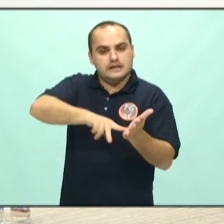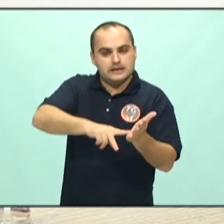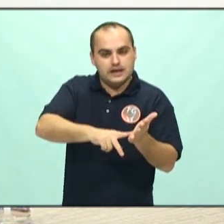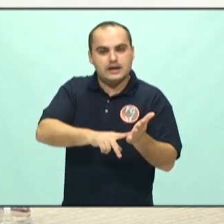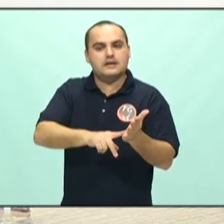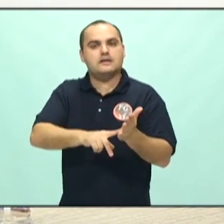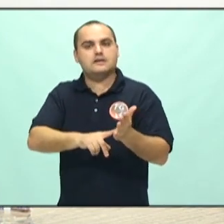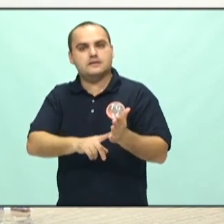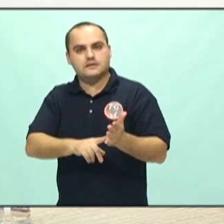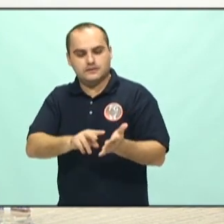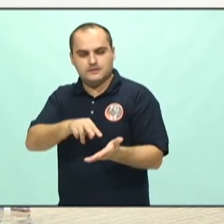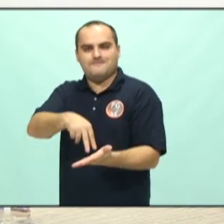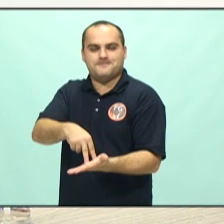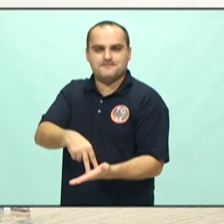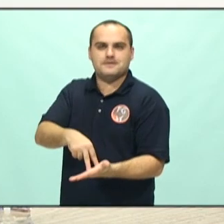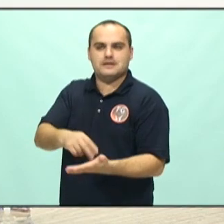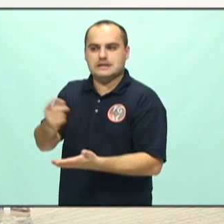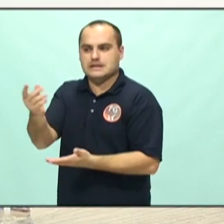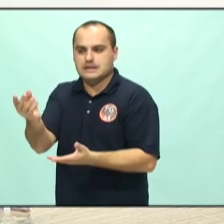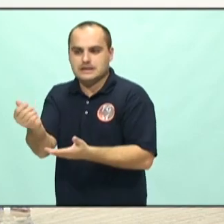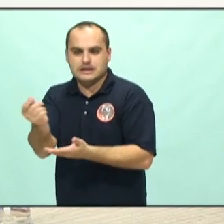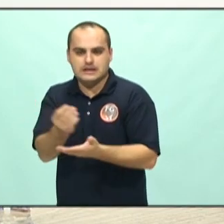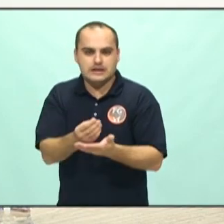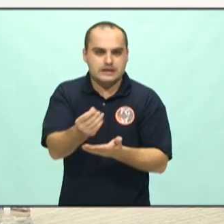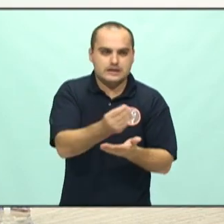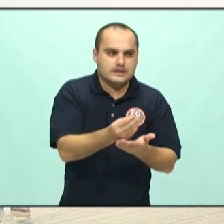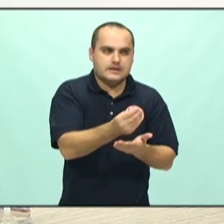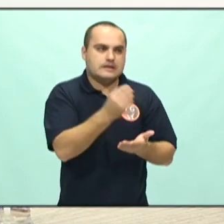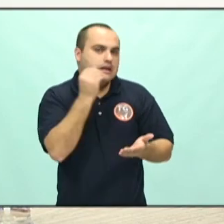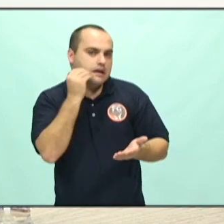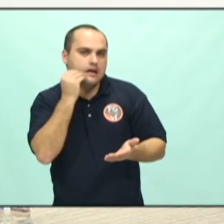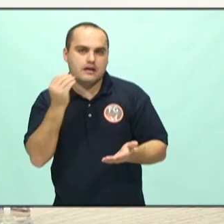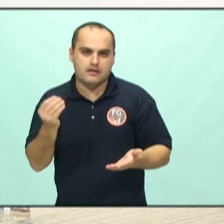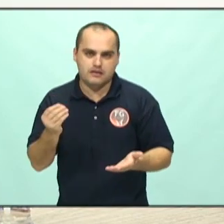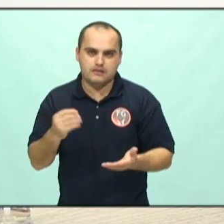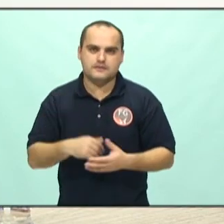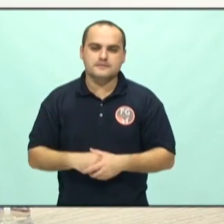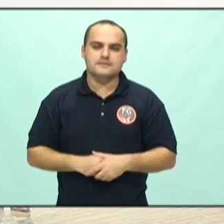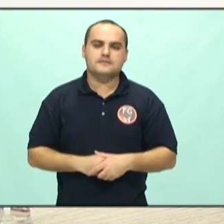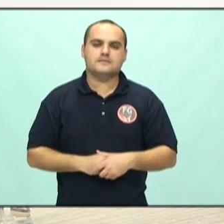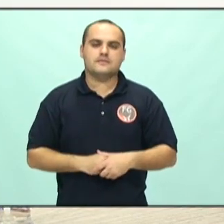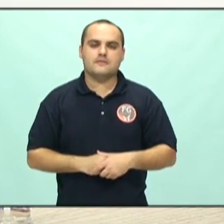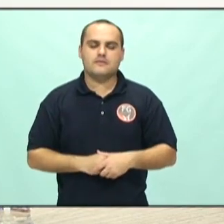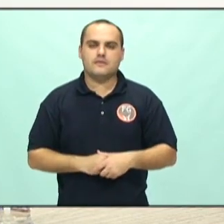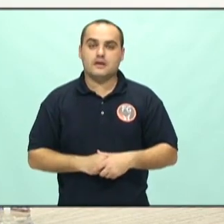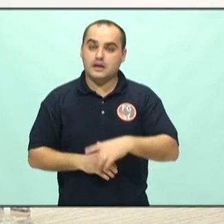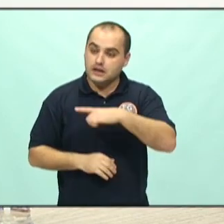vivo, o sindicato estar de pé, com as portas abertas. E nós temos aí,